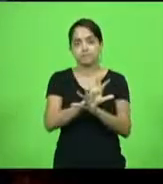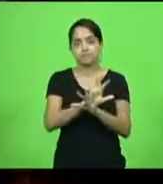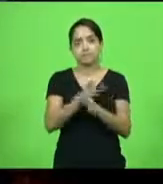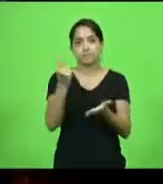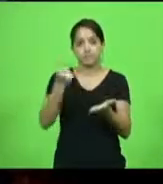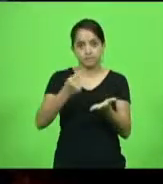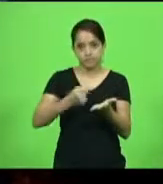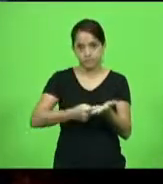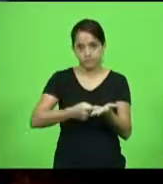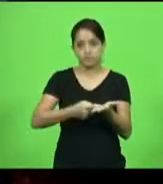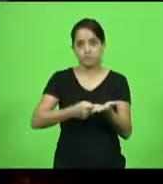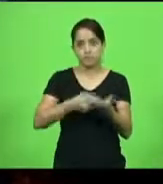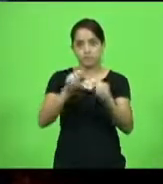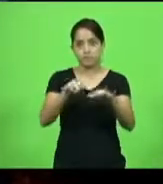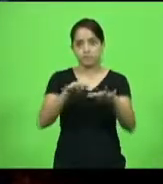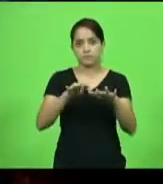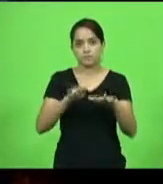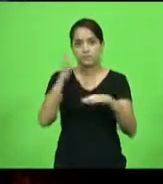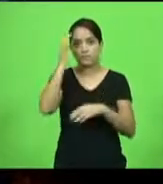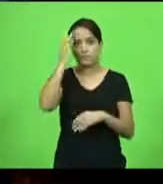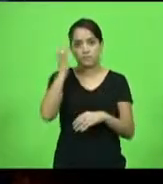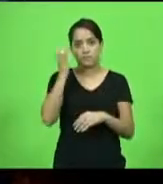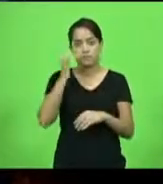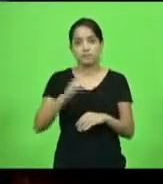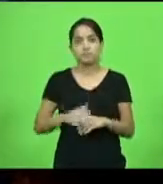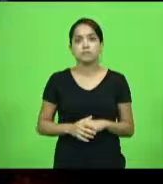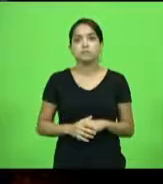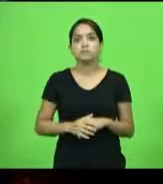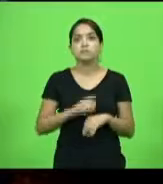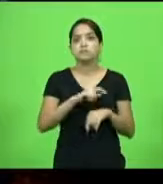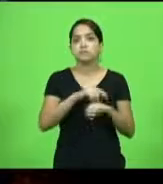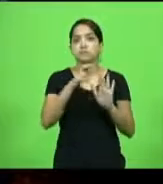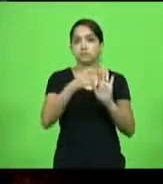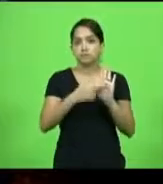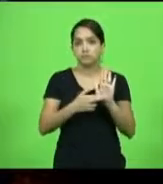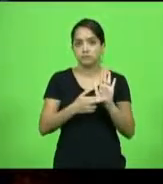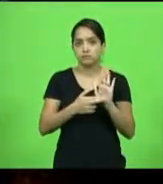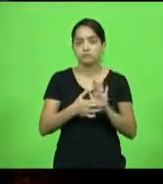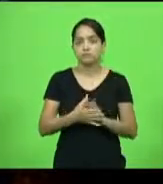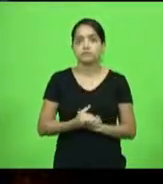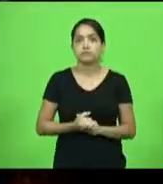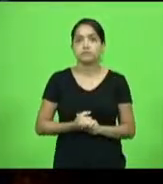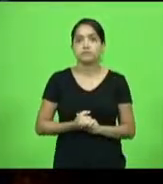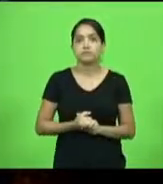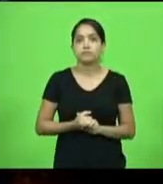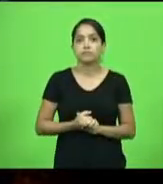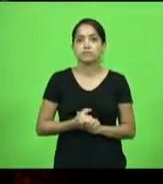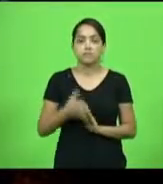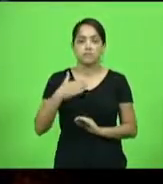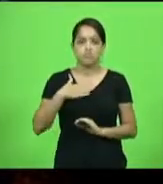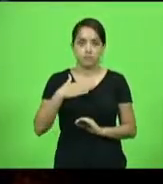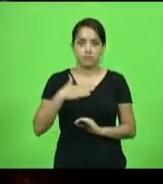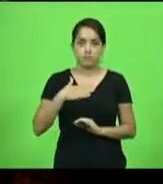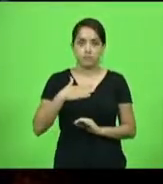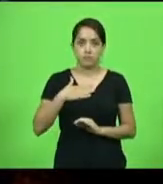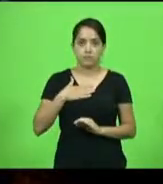convocou outra, ordinária, para o dia seguinte, no horário regimental, para constar.